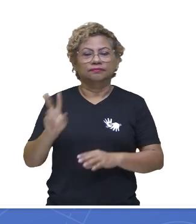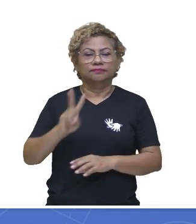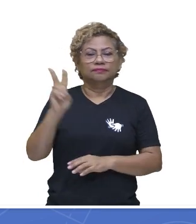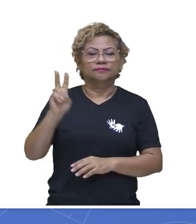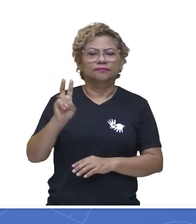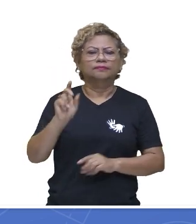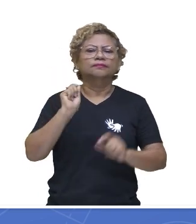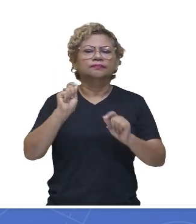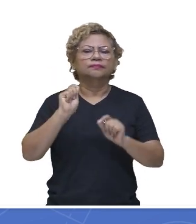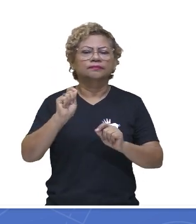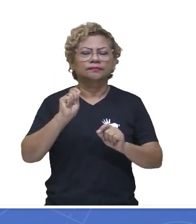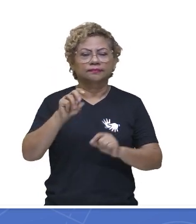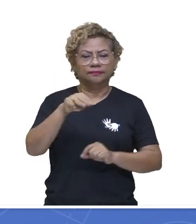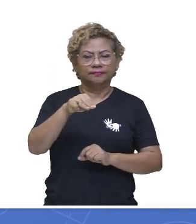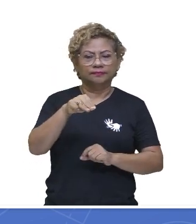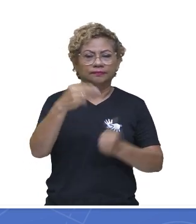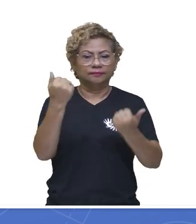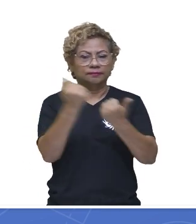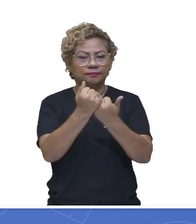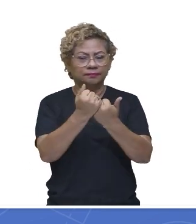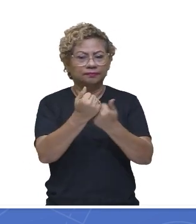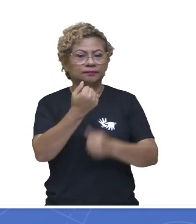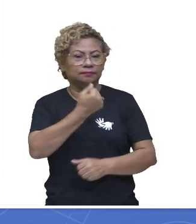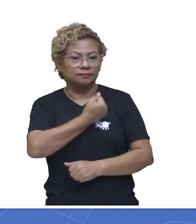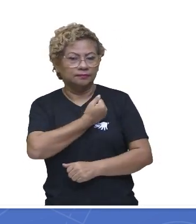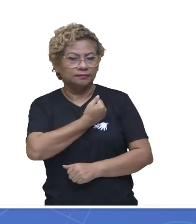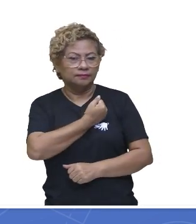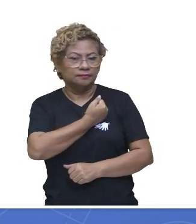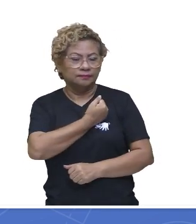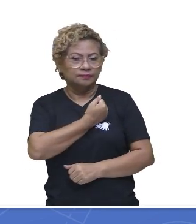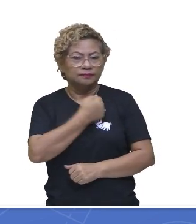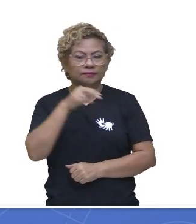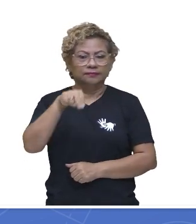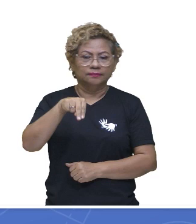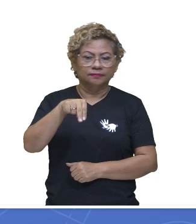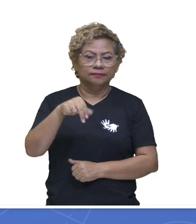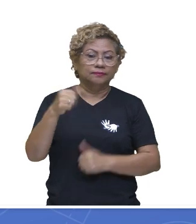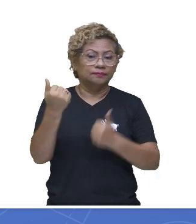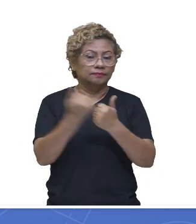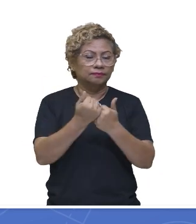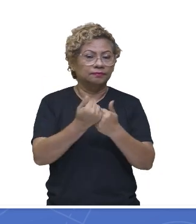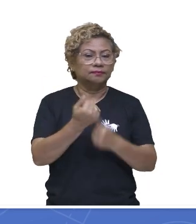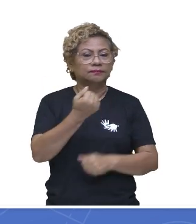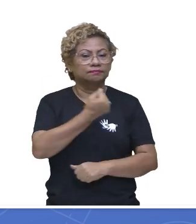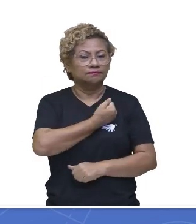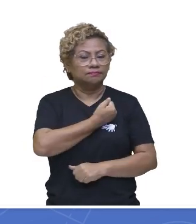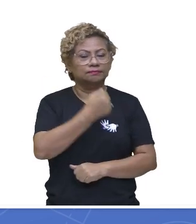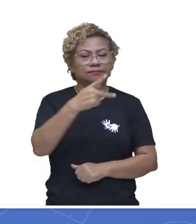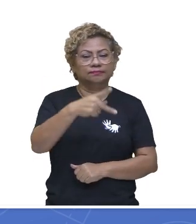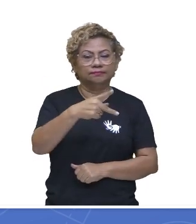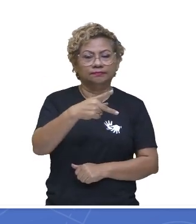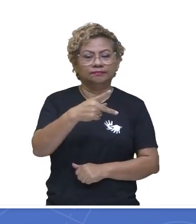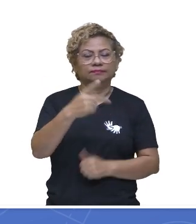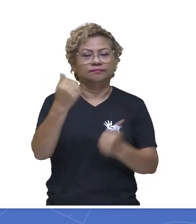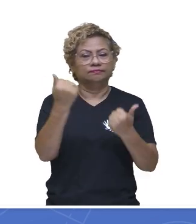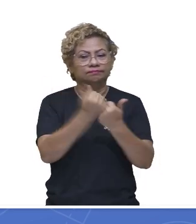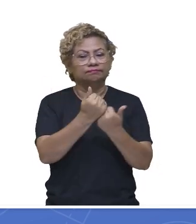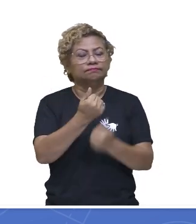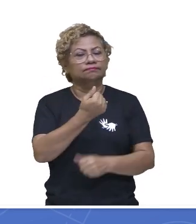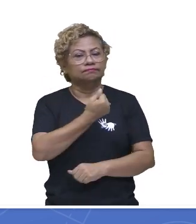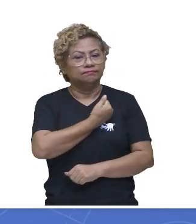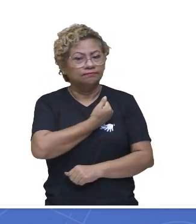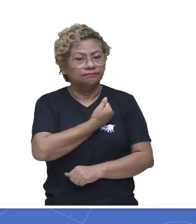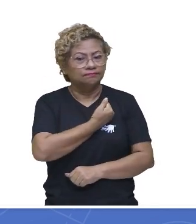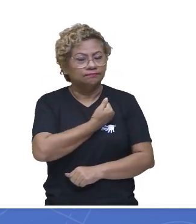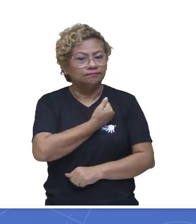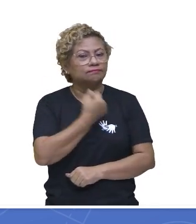o valor de N e o valor de P, e no final correr para o abraço, né, pessoal? Apenas adicionar os 3 valores e